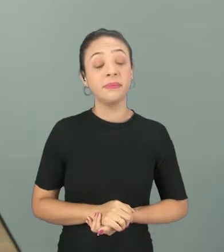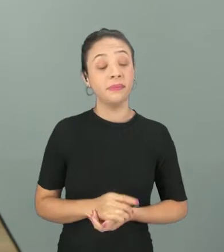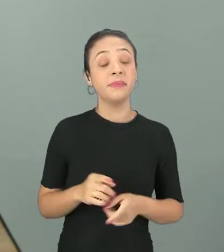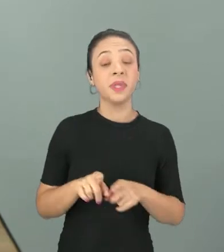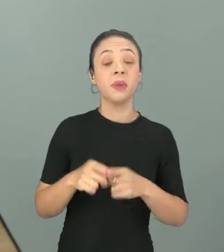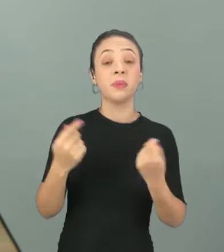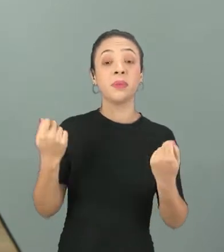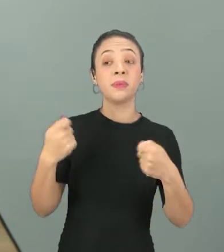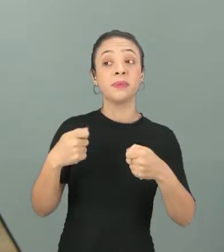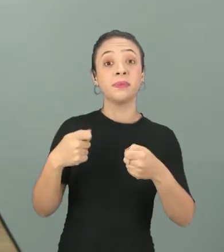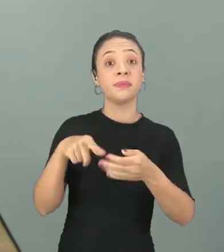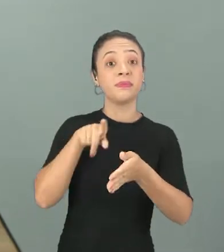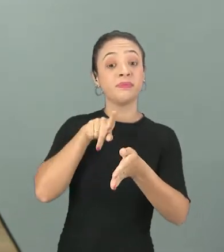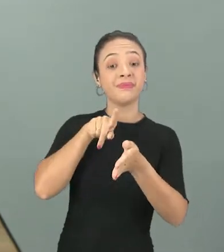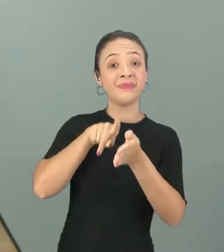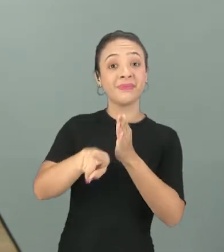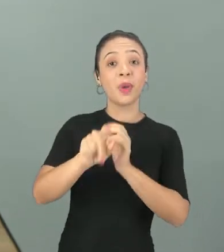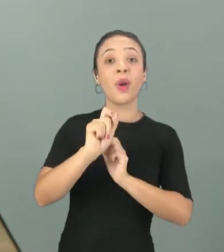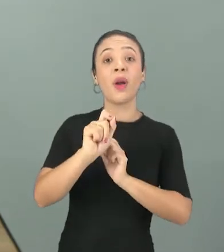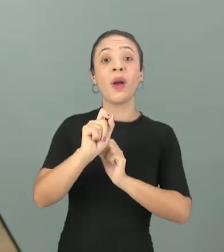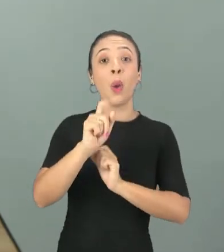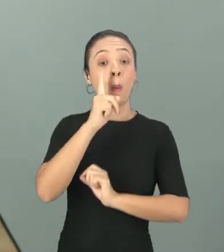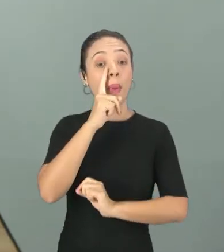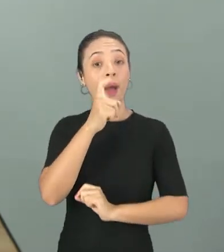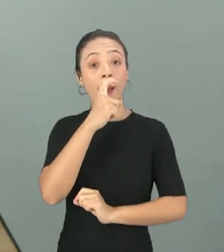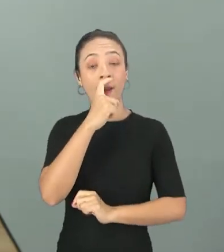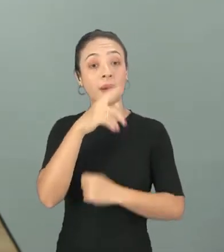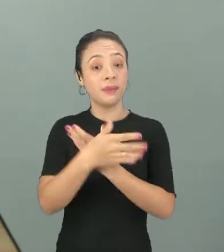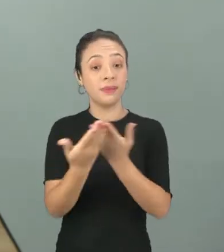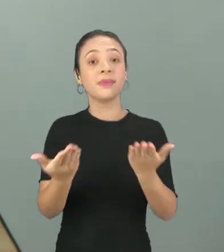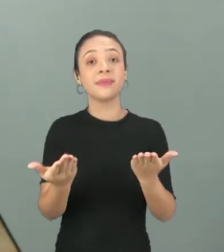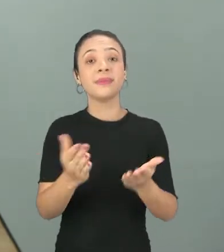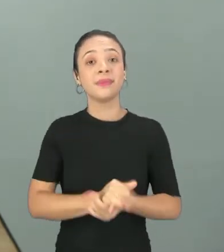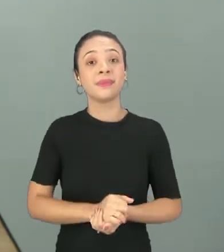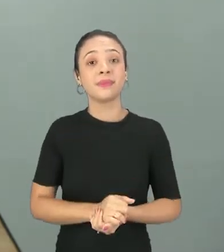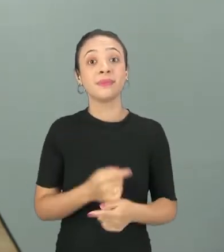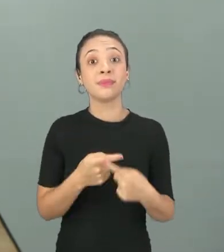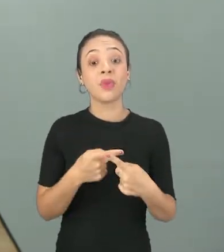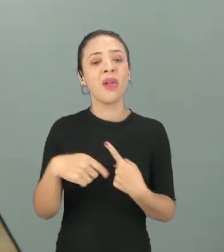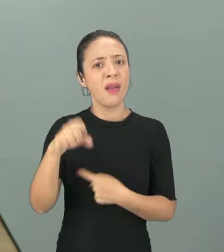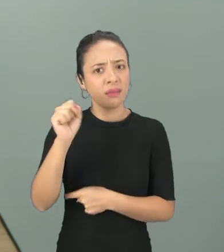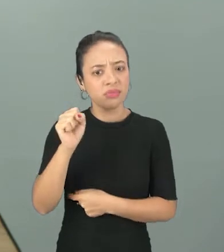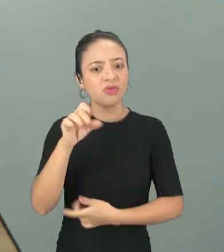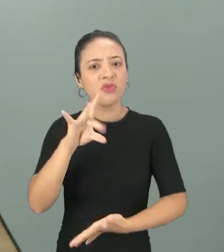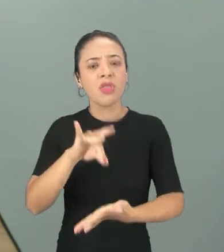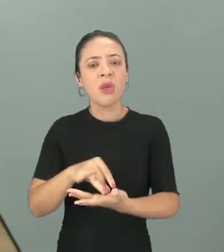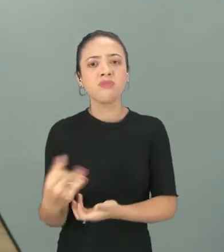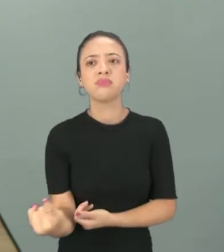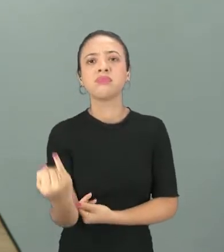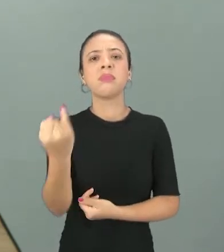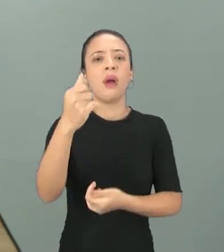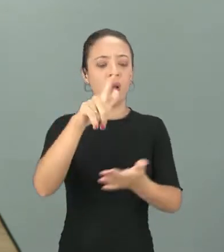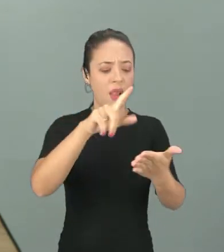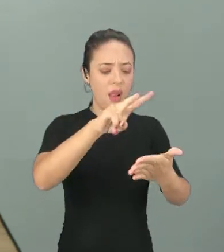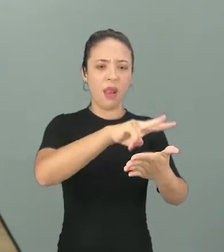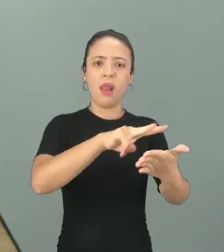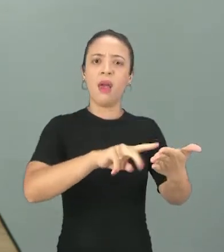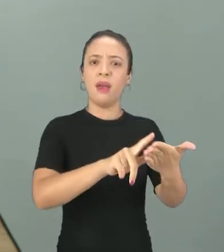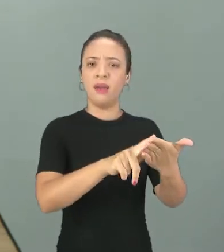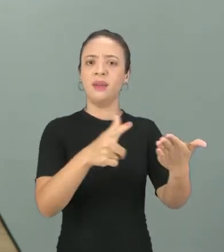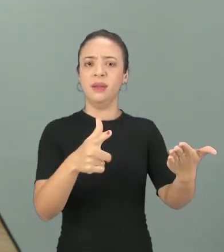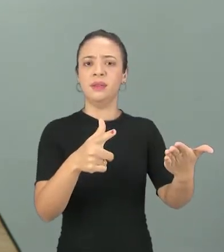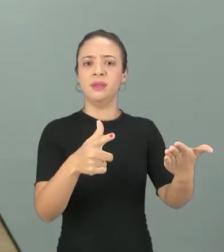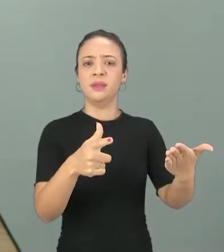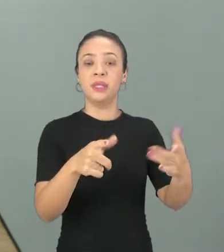essa perguntinha aí para os pais de vocês. Porque sim, é importante ler jornais e tudo